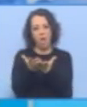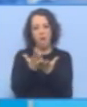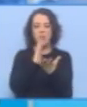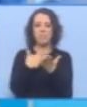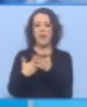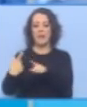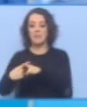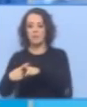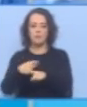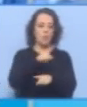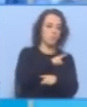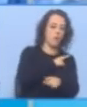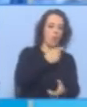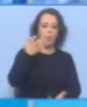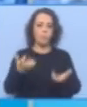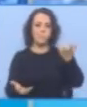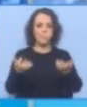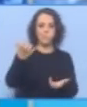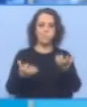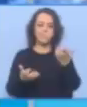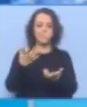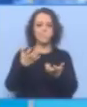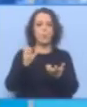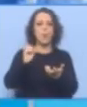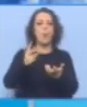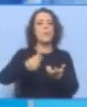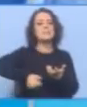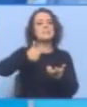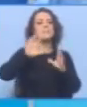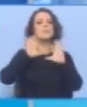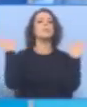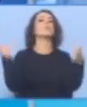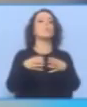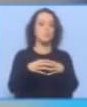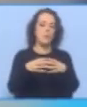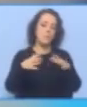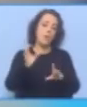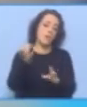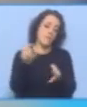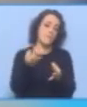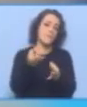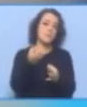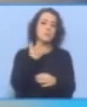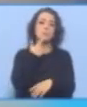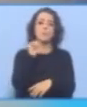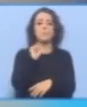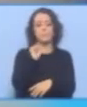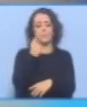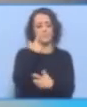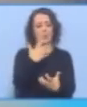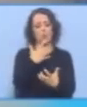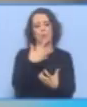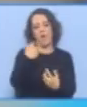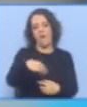de interesses particulares em relação ao bem comum. Mas não podem ser ignorados neste sentido de sintoma de um